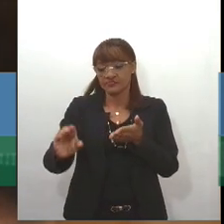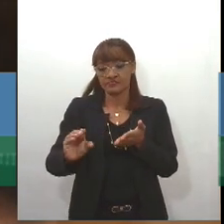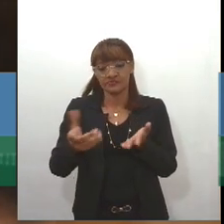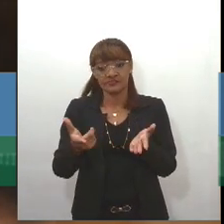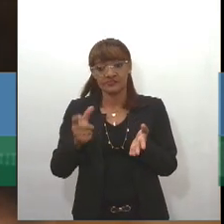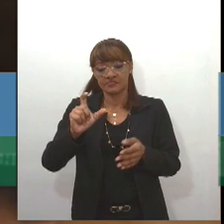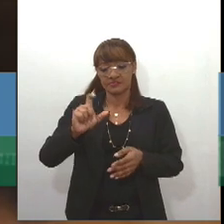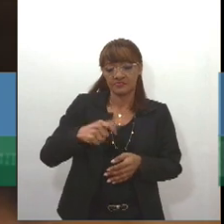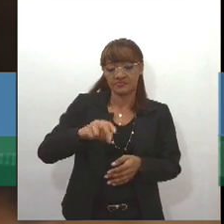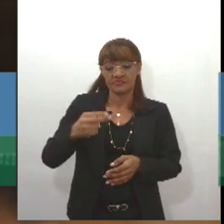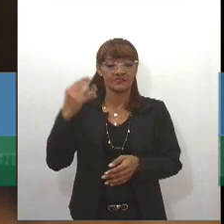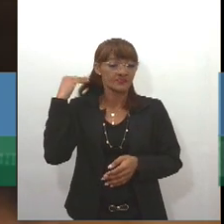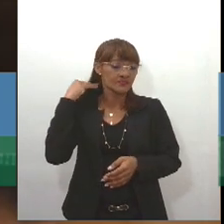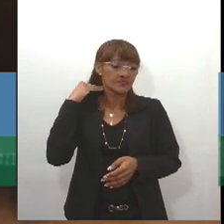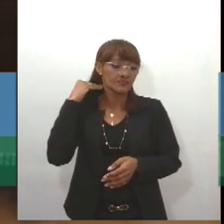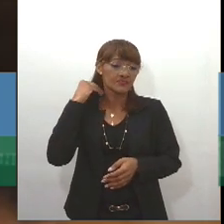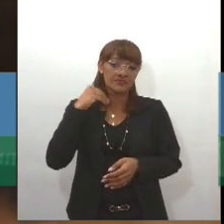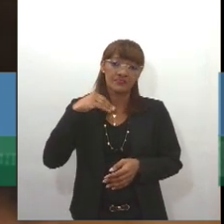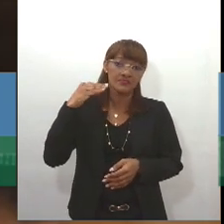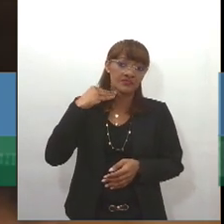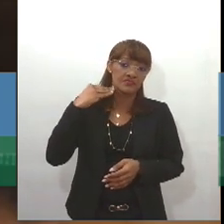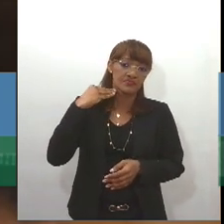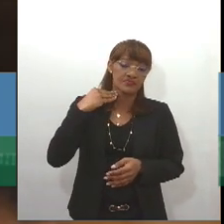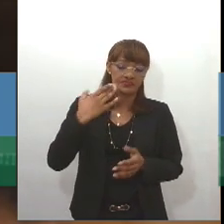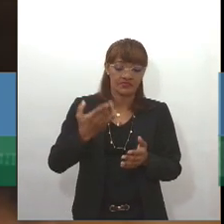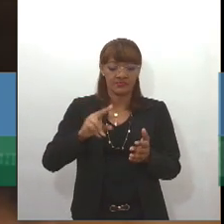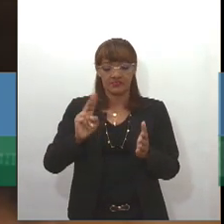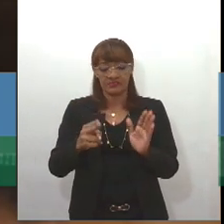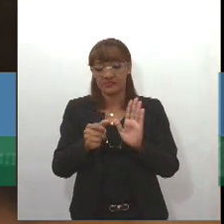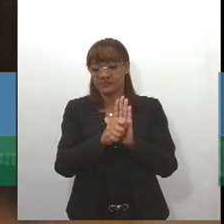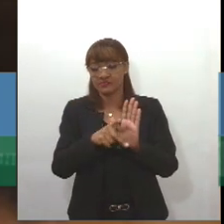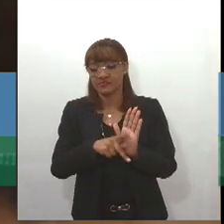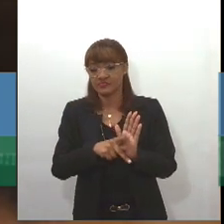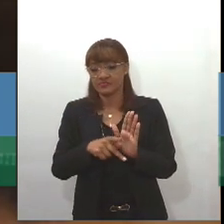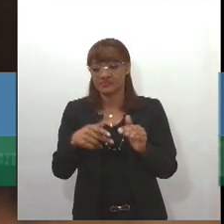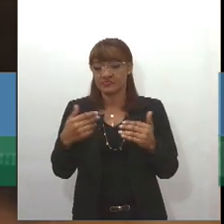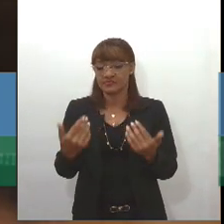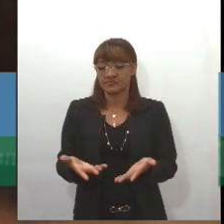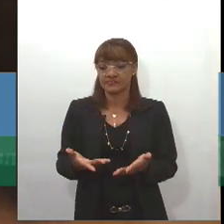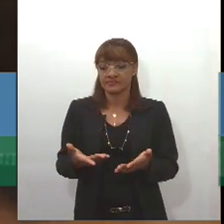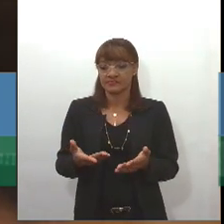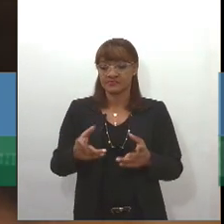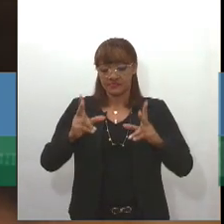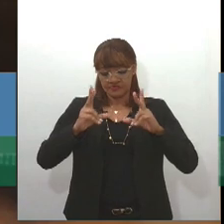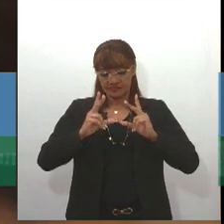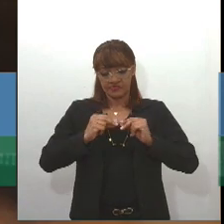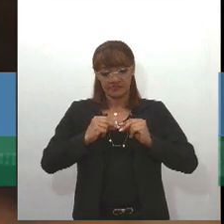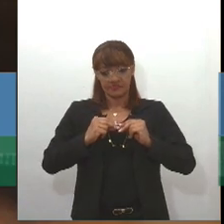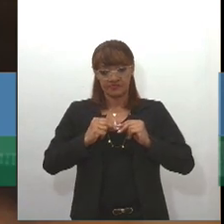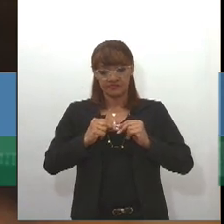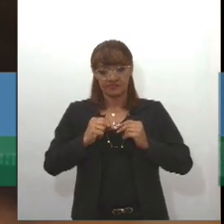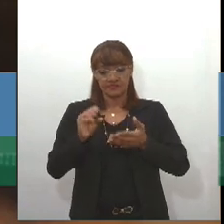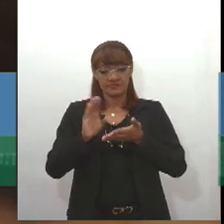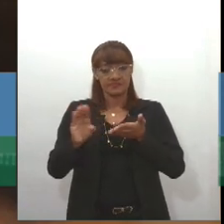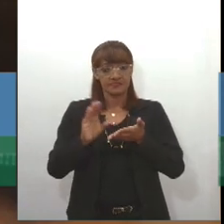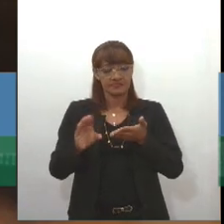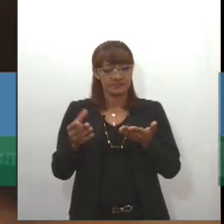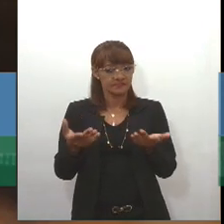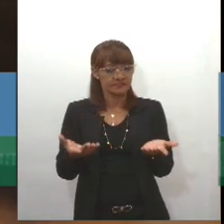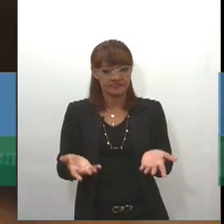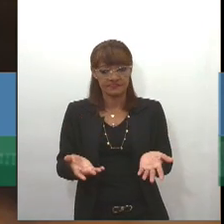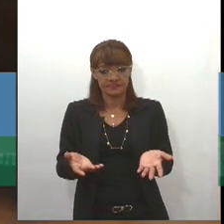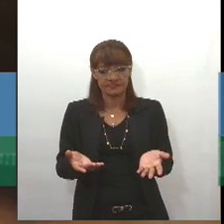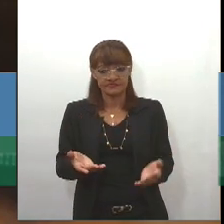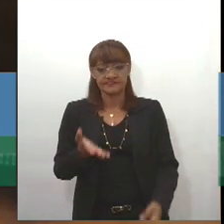até porque essas pessoas para resolver para receberem de volta esse imposto vão ter que pedir nota fiscal e